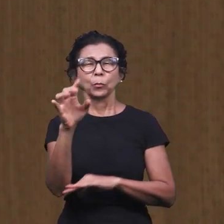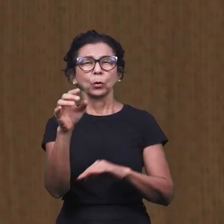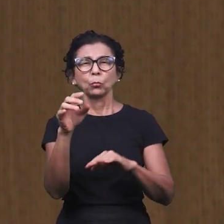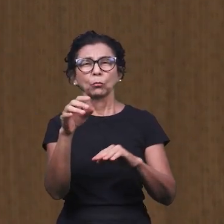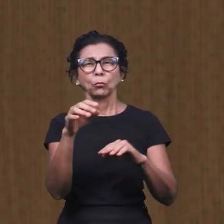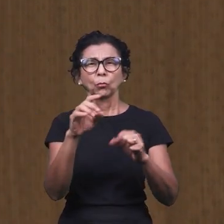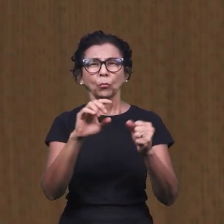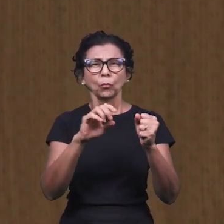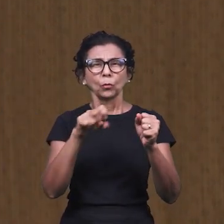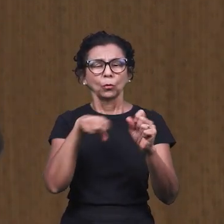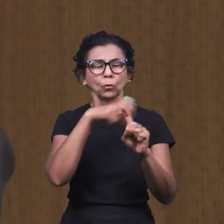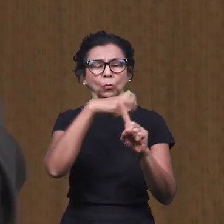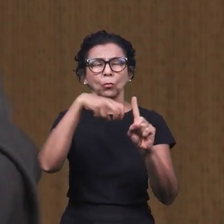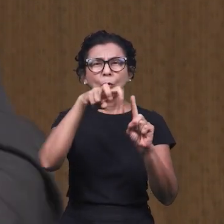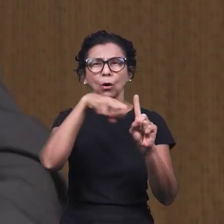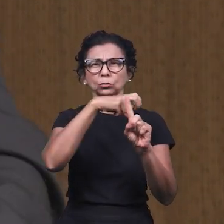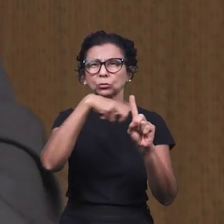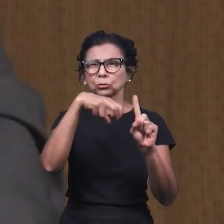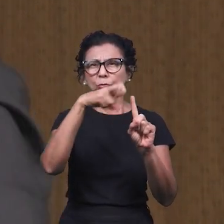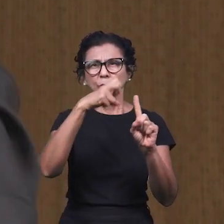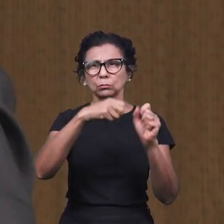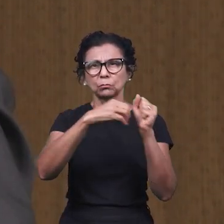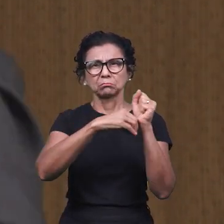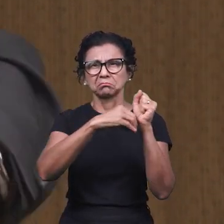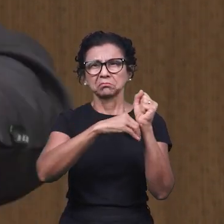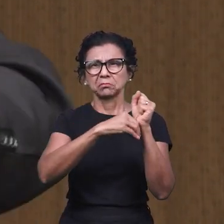sua casa pega o sinal.